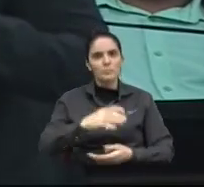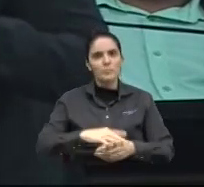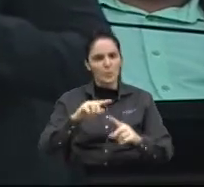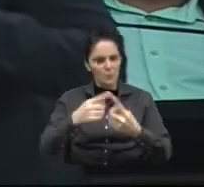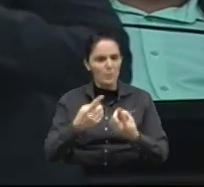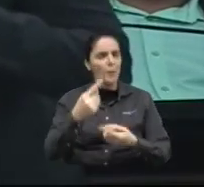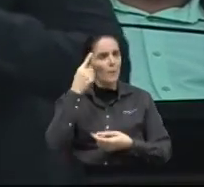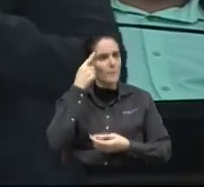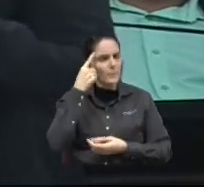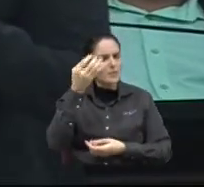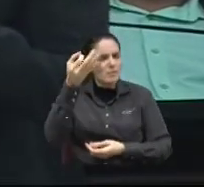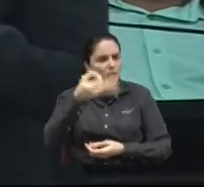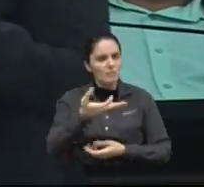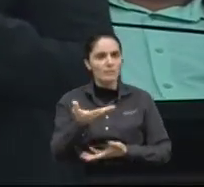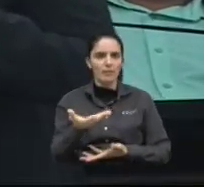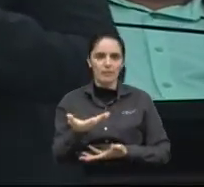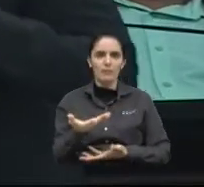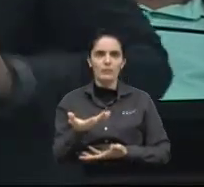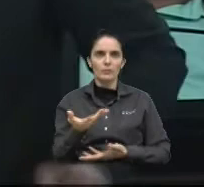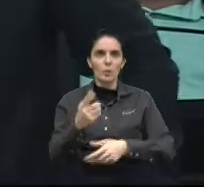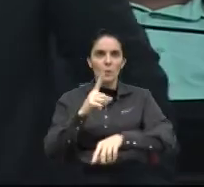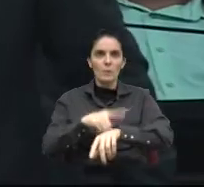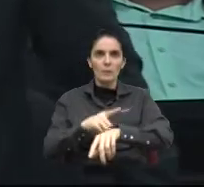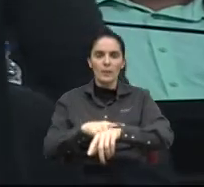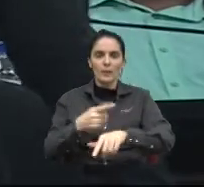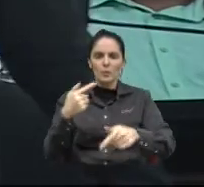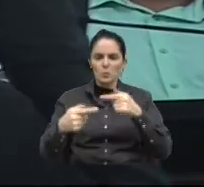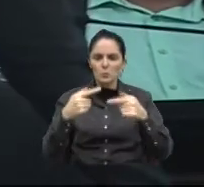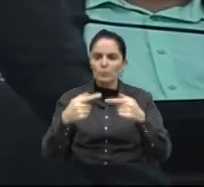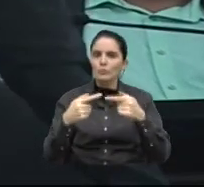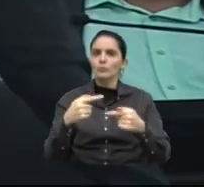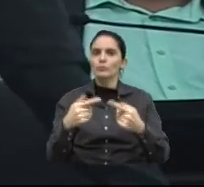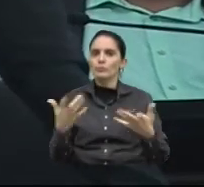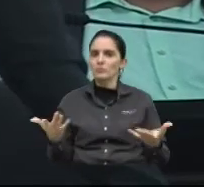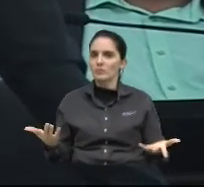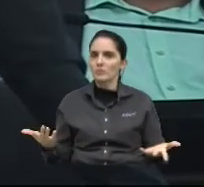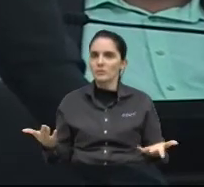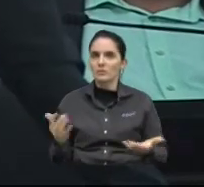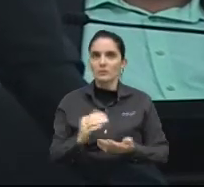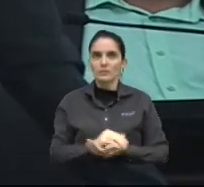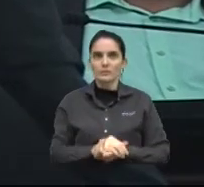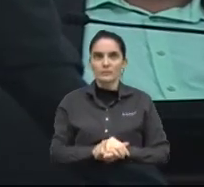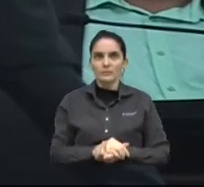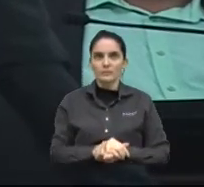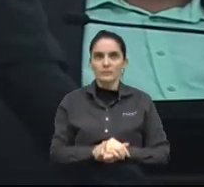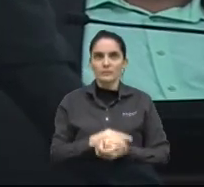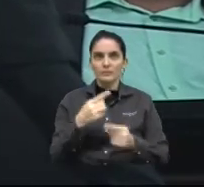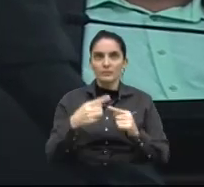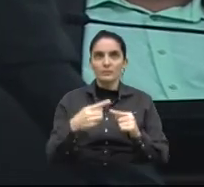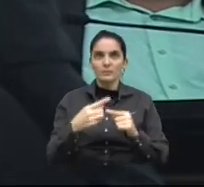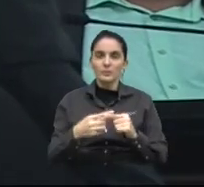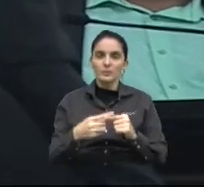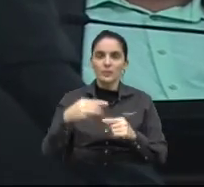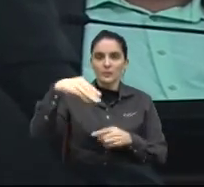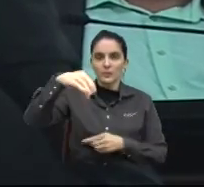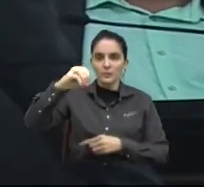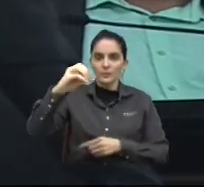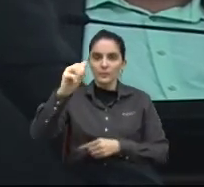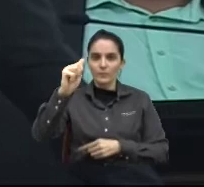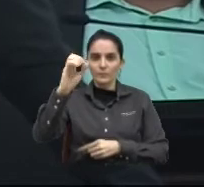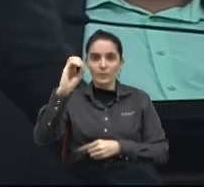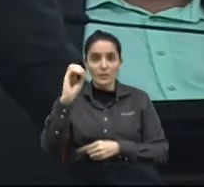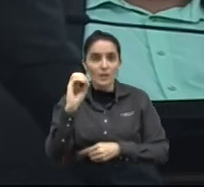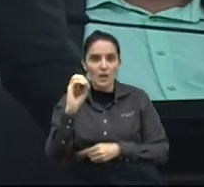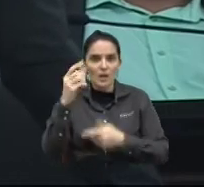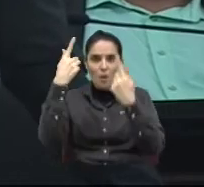bom senso olha o tempo nós perdemos discutindo isso pra mandar a moção onde apela para o secretário de educação do